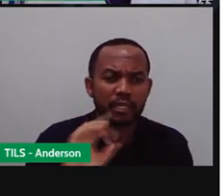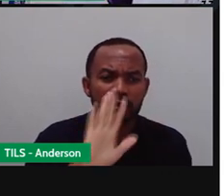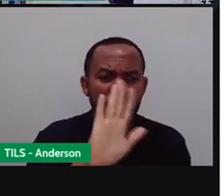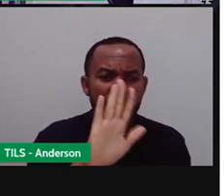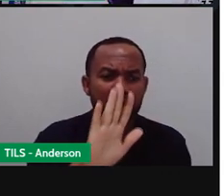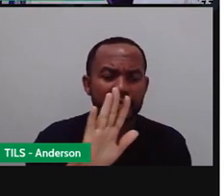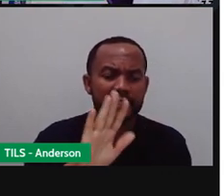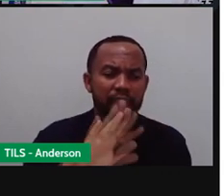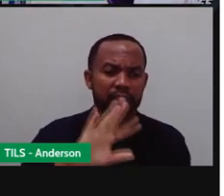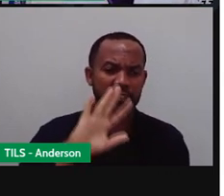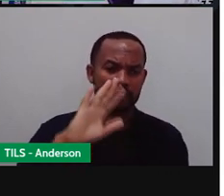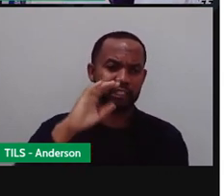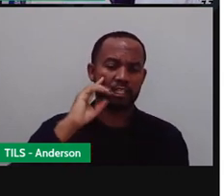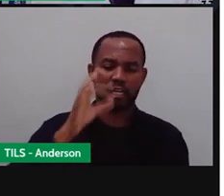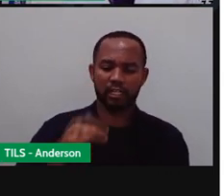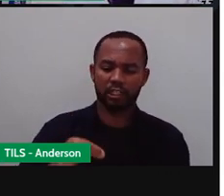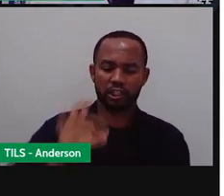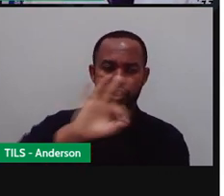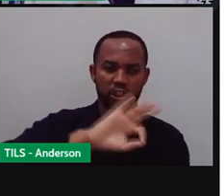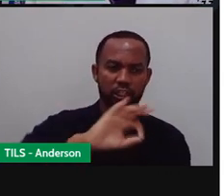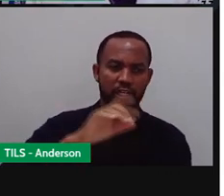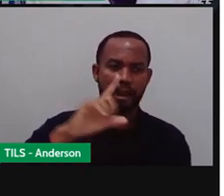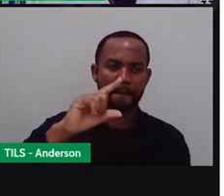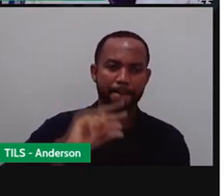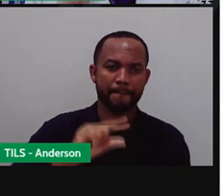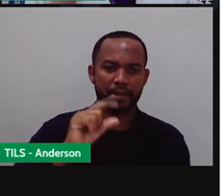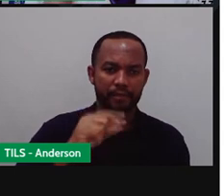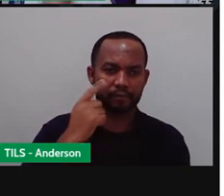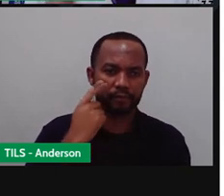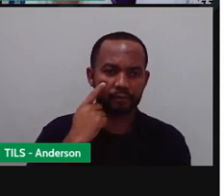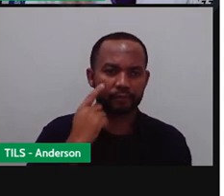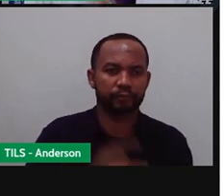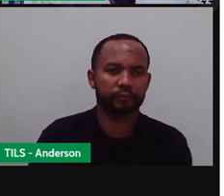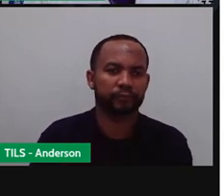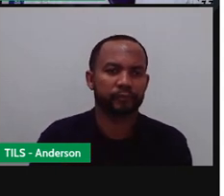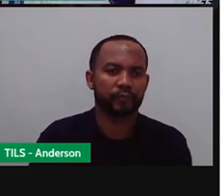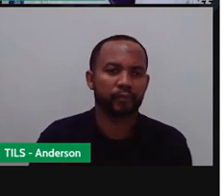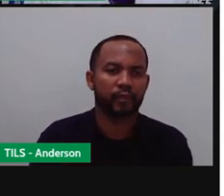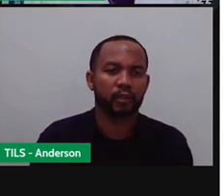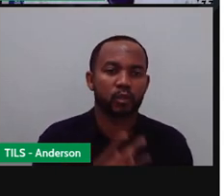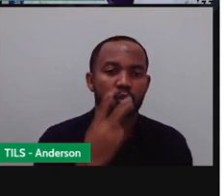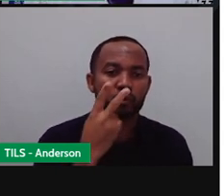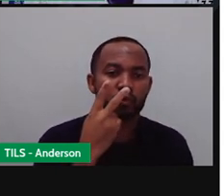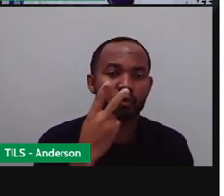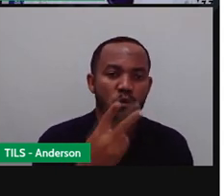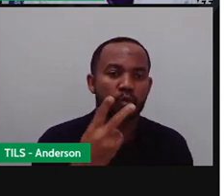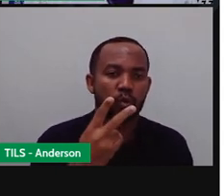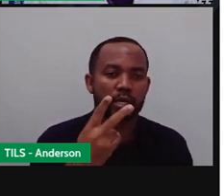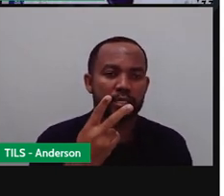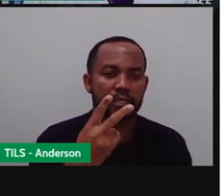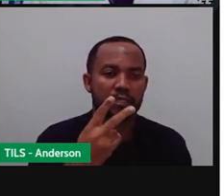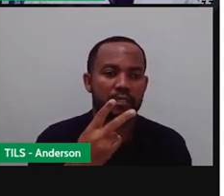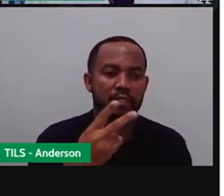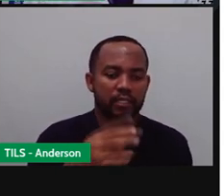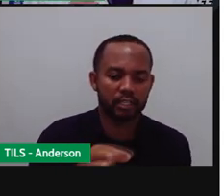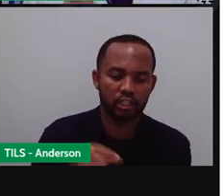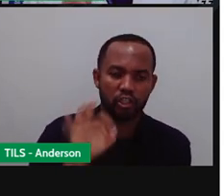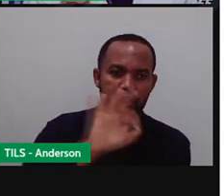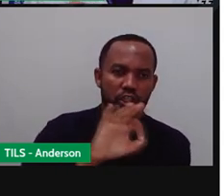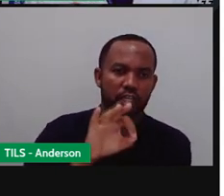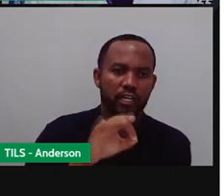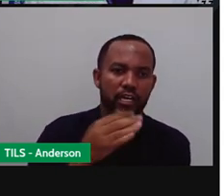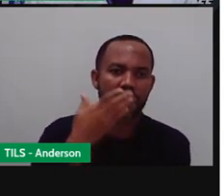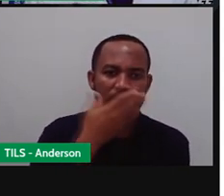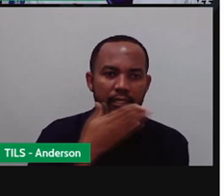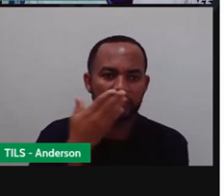de 200 ml. Então, para essa receita, vamos usar duas xícaras de açúcar,